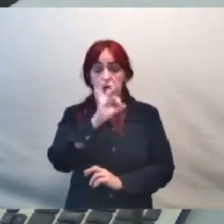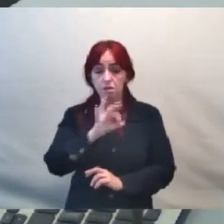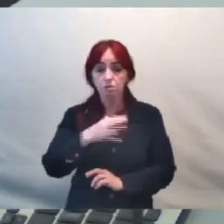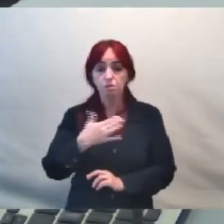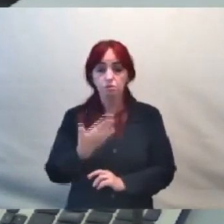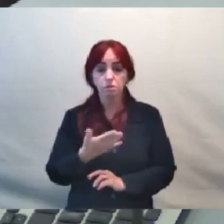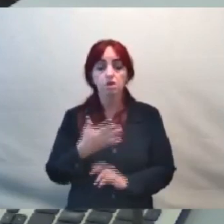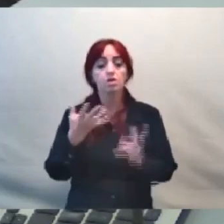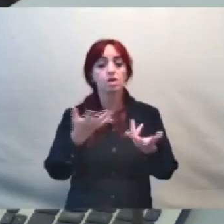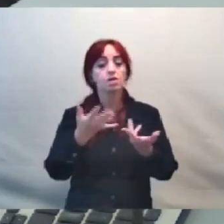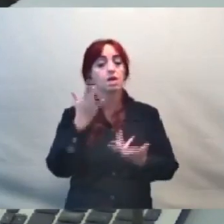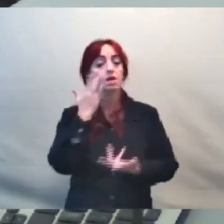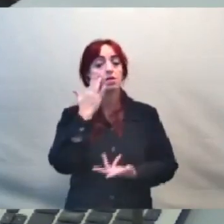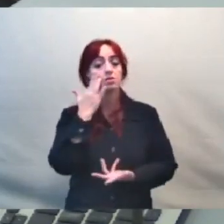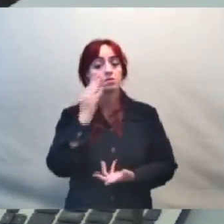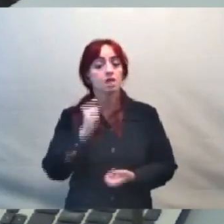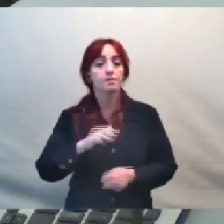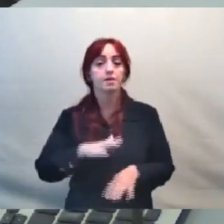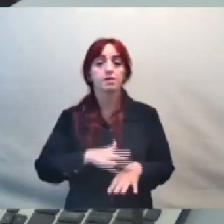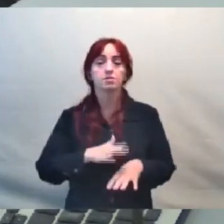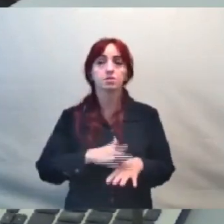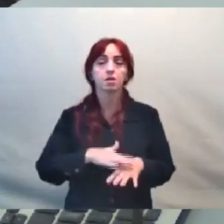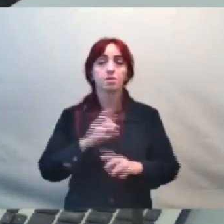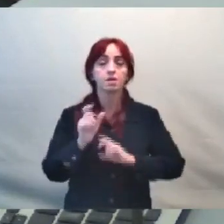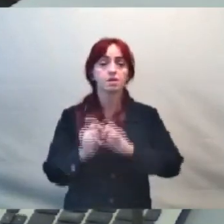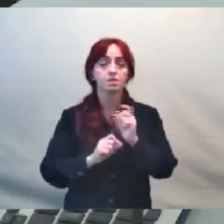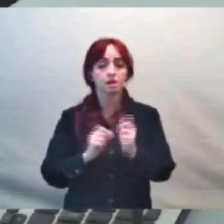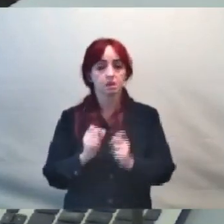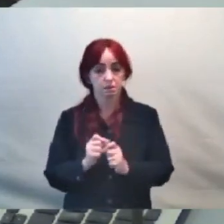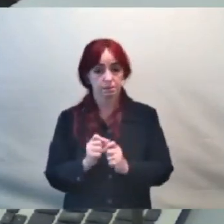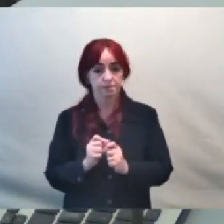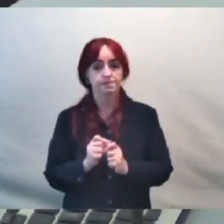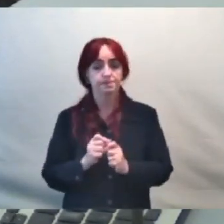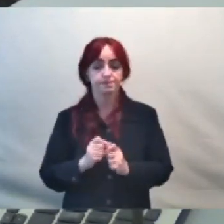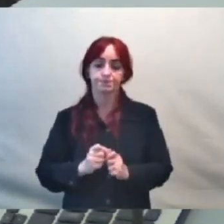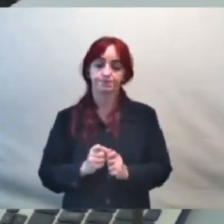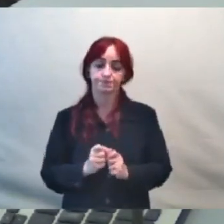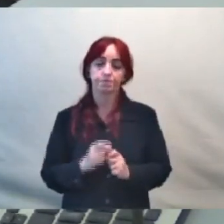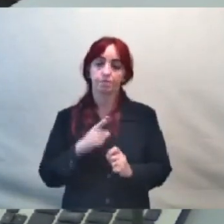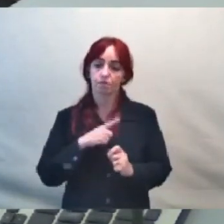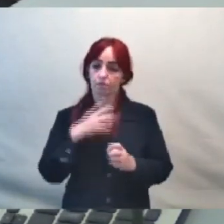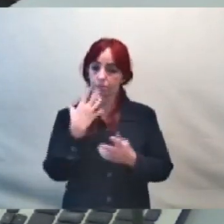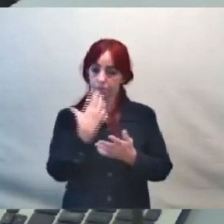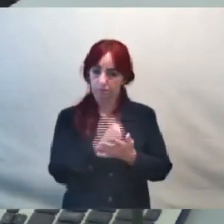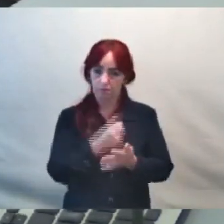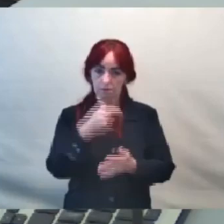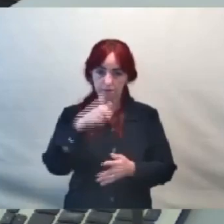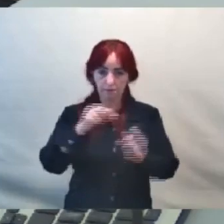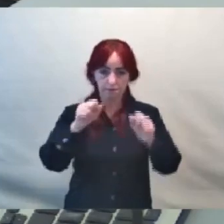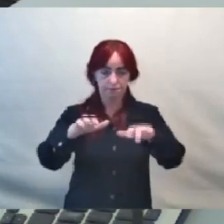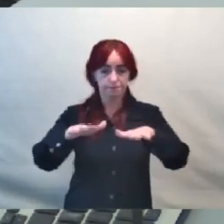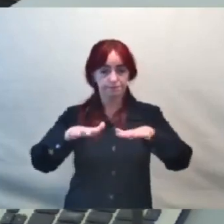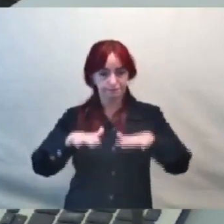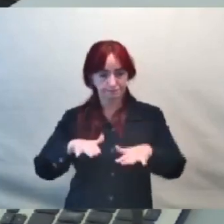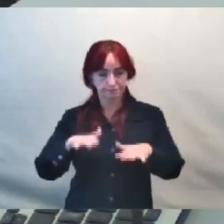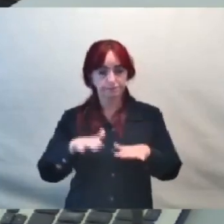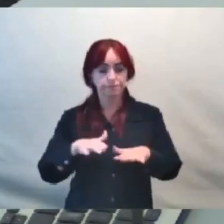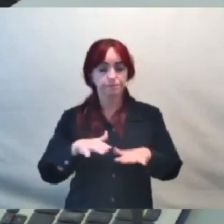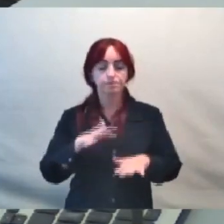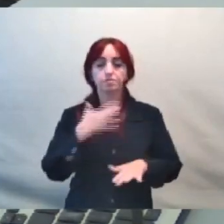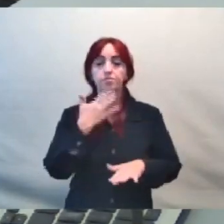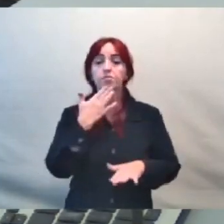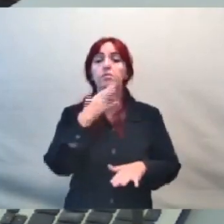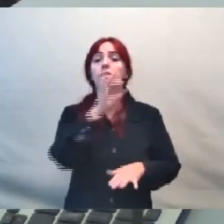saber, só mais para a gente ter aqui gravado nessa audiência pública, né? Qual percentual